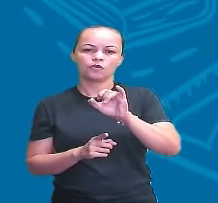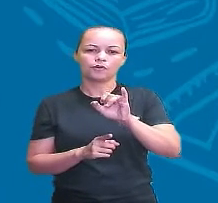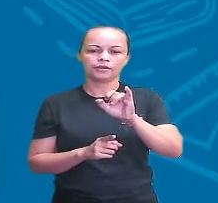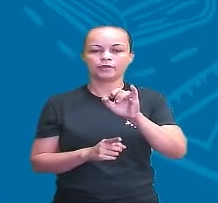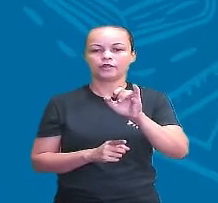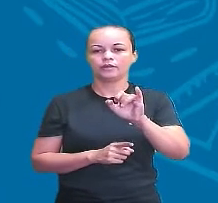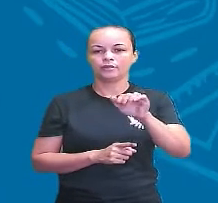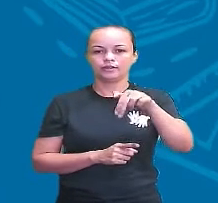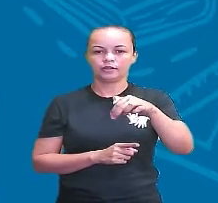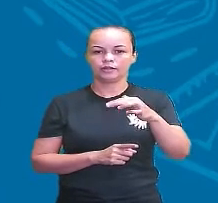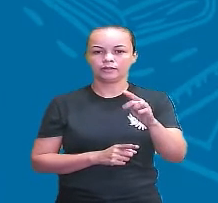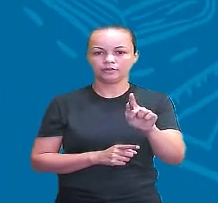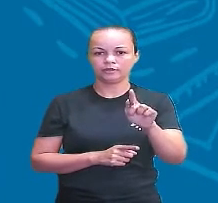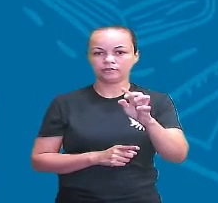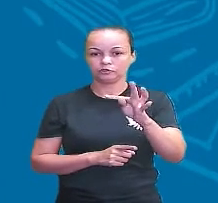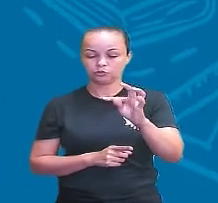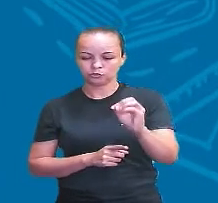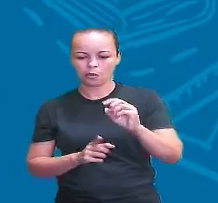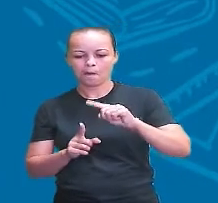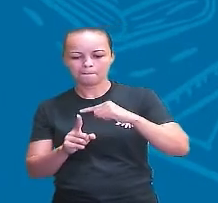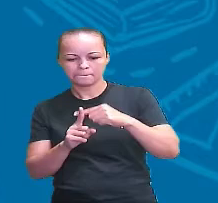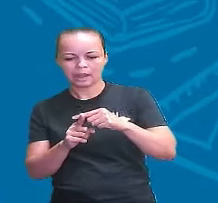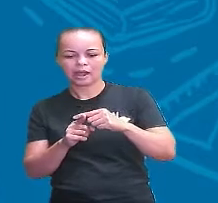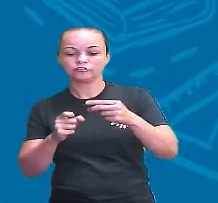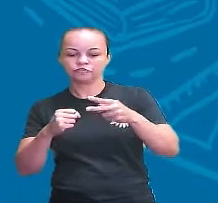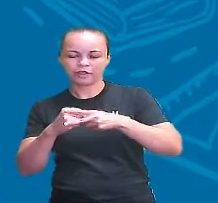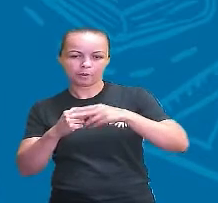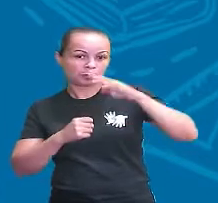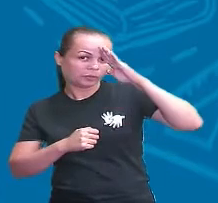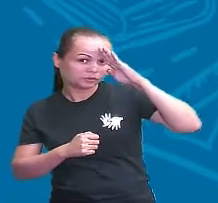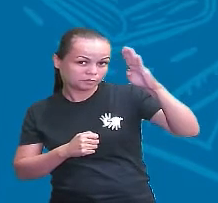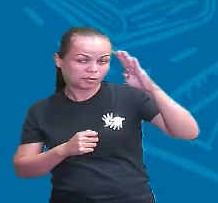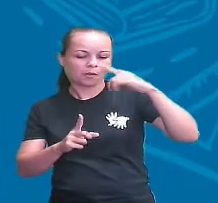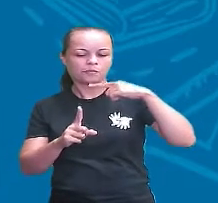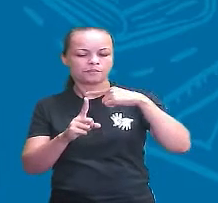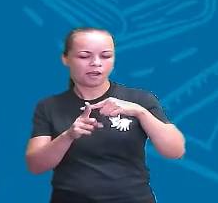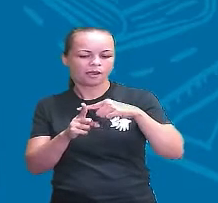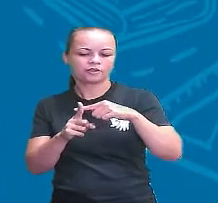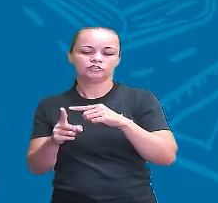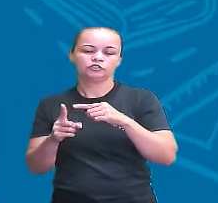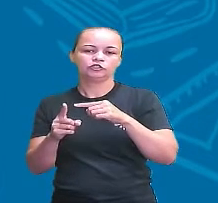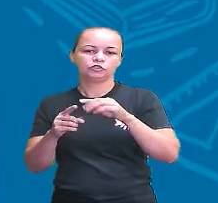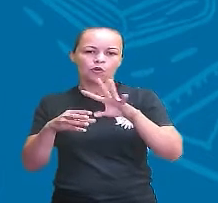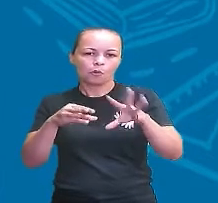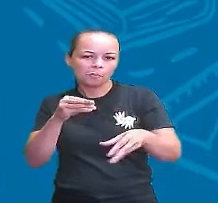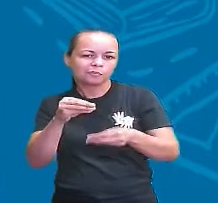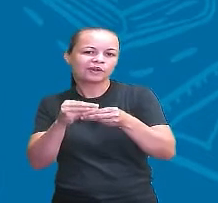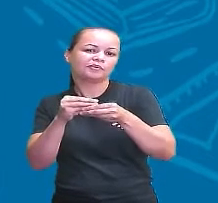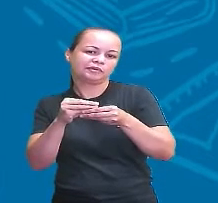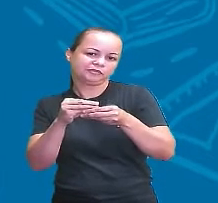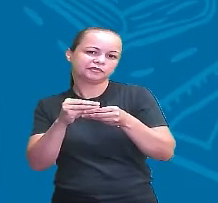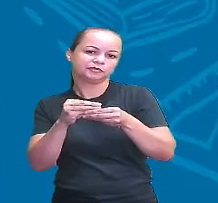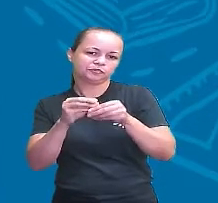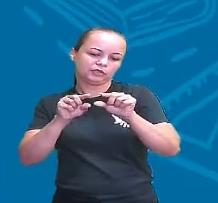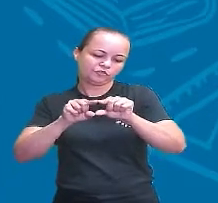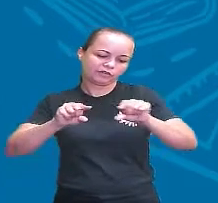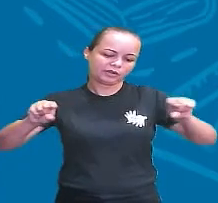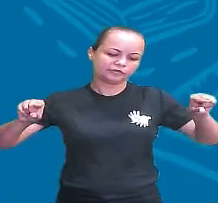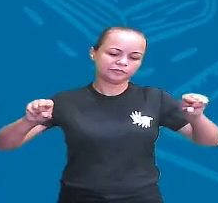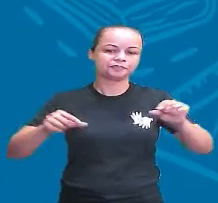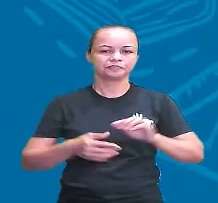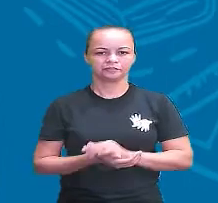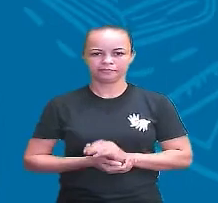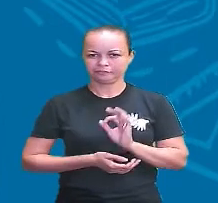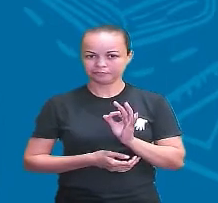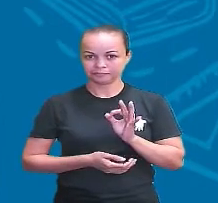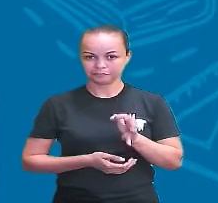eu vou utilizar o verbo to be na forma de am, mais going to e o complemento, que seria o verbo e o resto da minha frase.